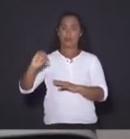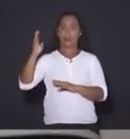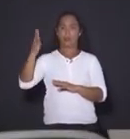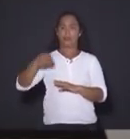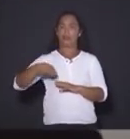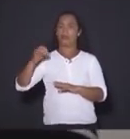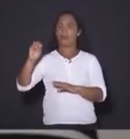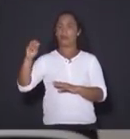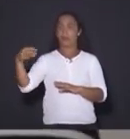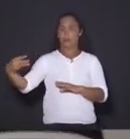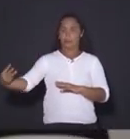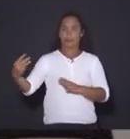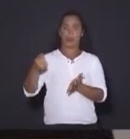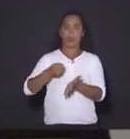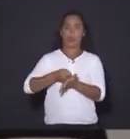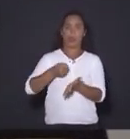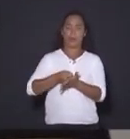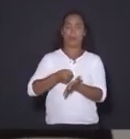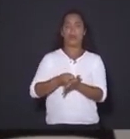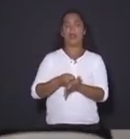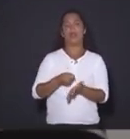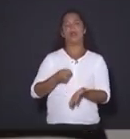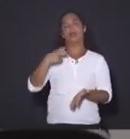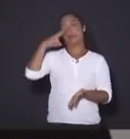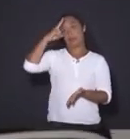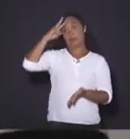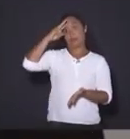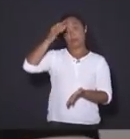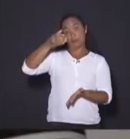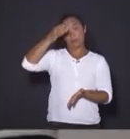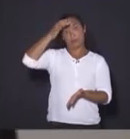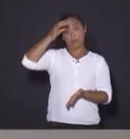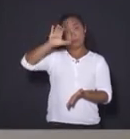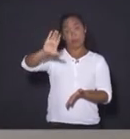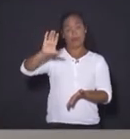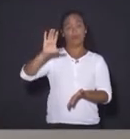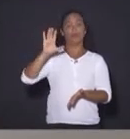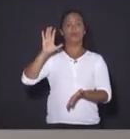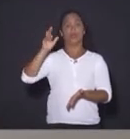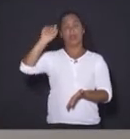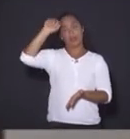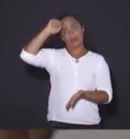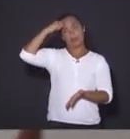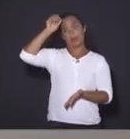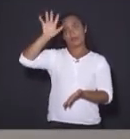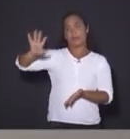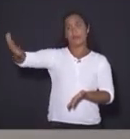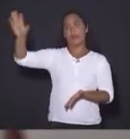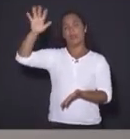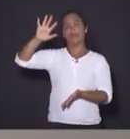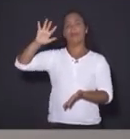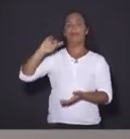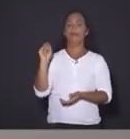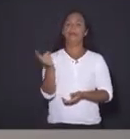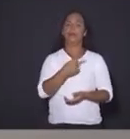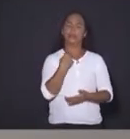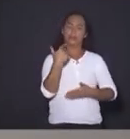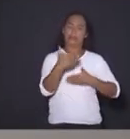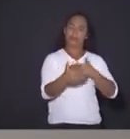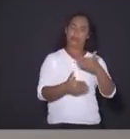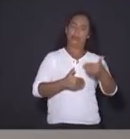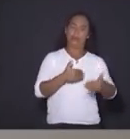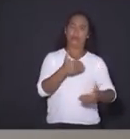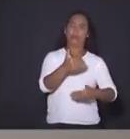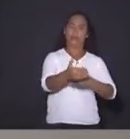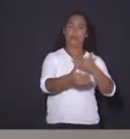obrigatoriedade de história e cultura africana e afro-brasileira nas escolas quando nós fazemos todo esse processo todo esse trabalho que